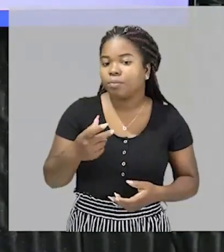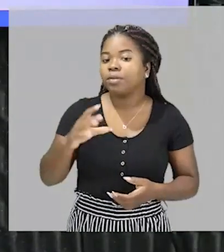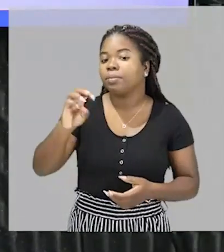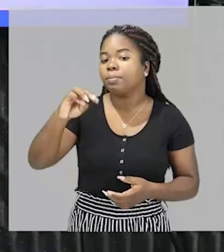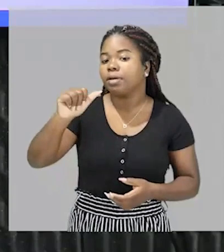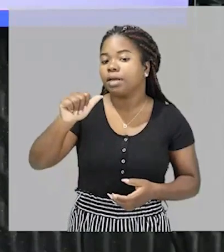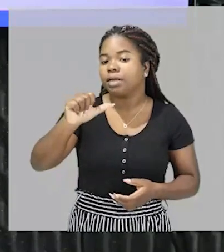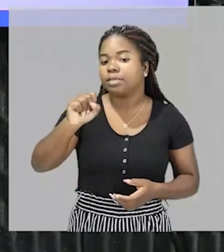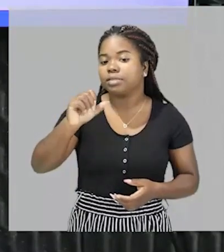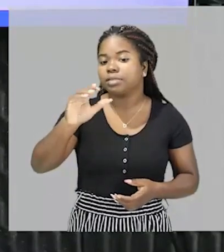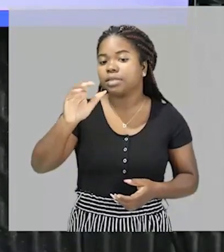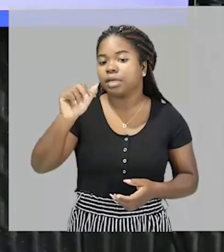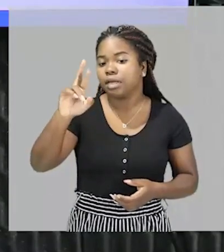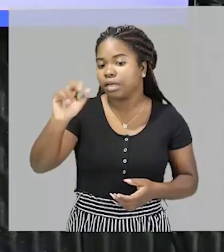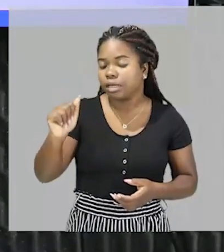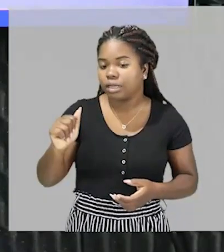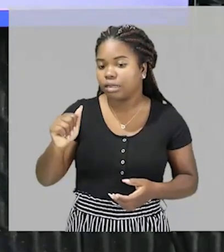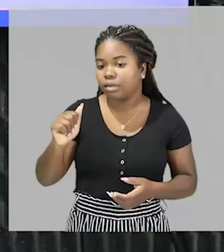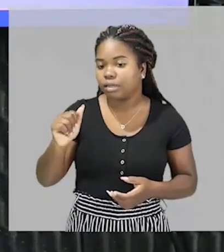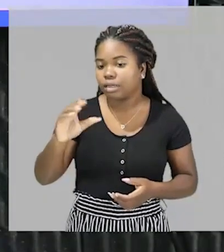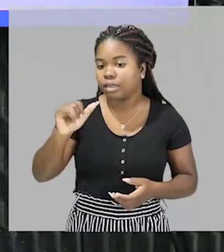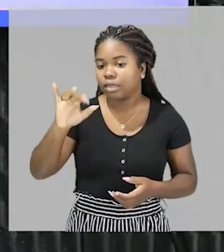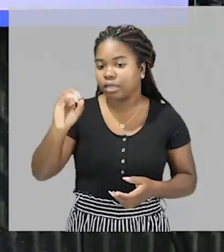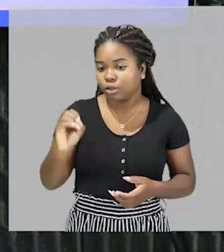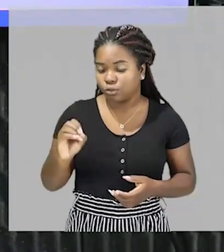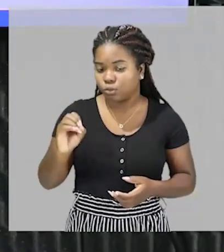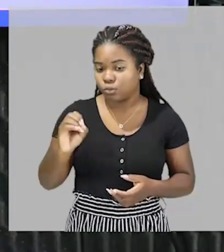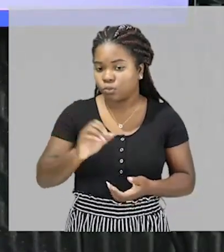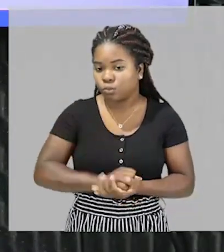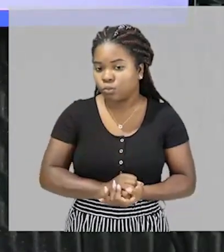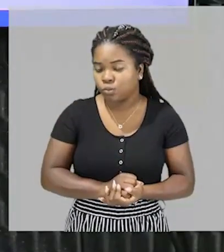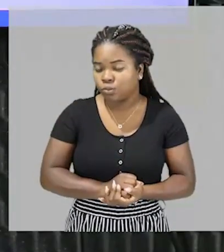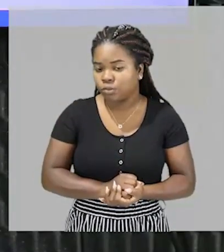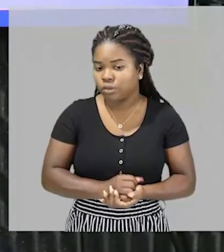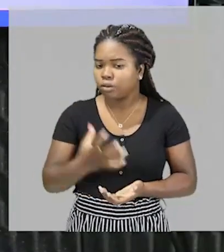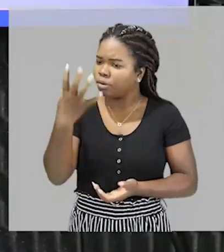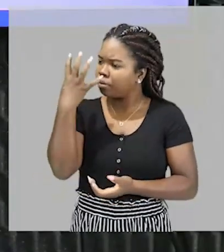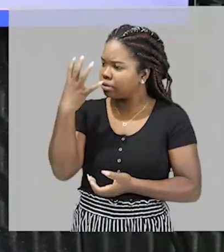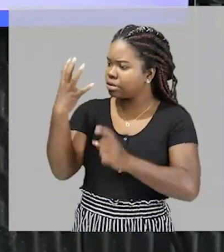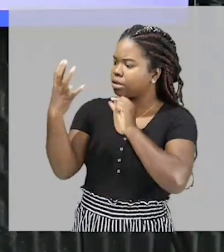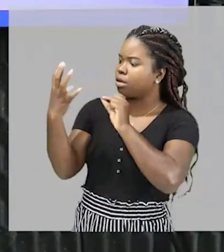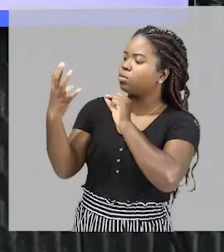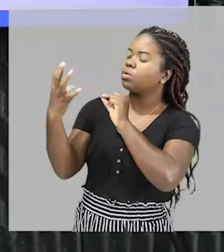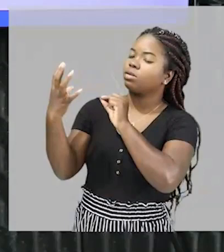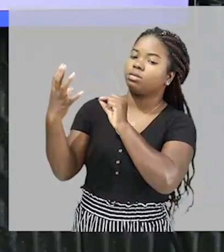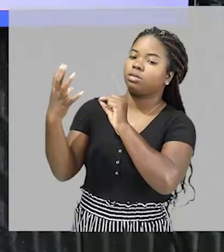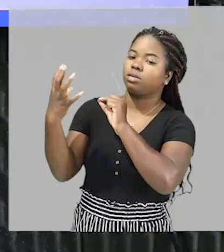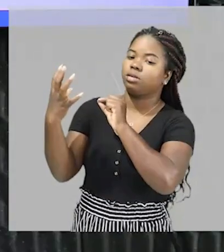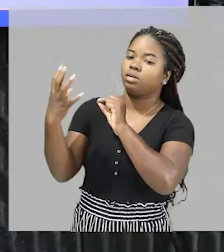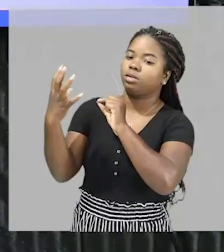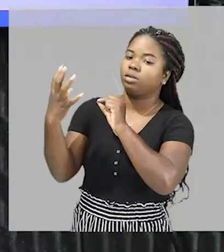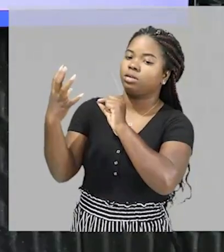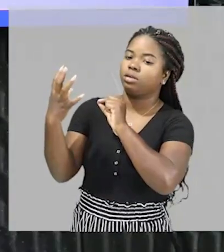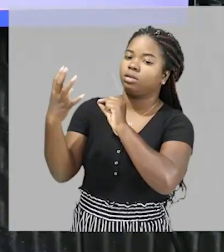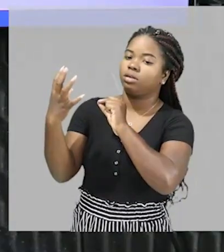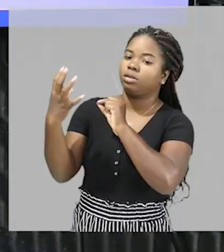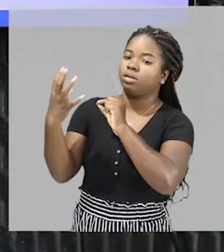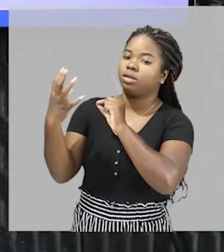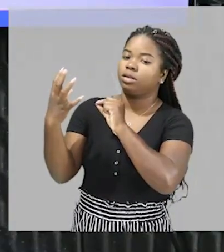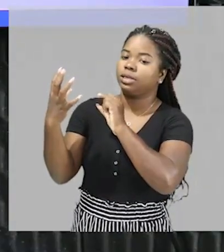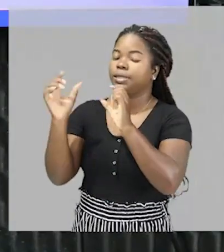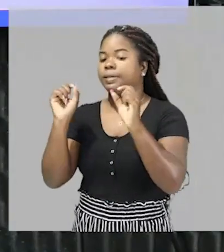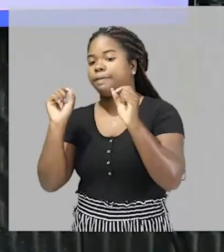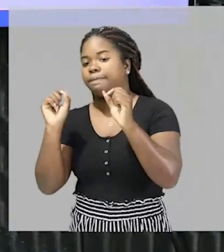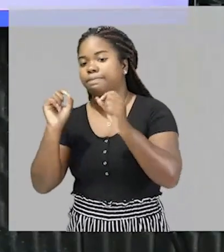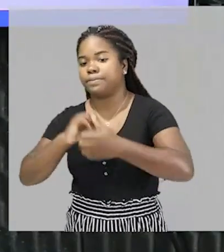expressão. Gente, a máscara é um símbolo, é um signo. Você cria uma máscara, você cria um personagem. A palavra